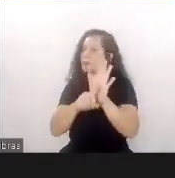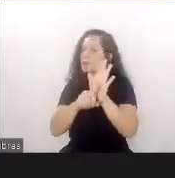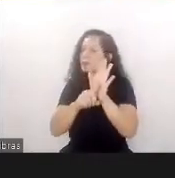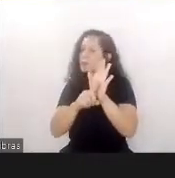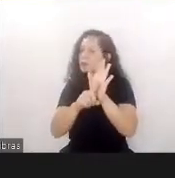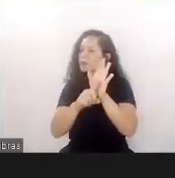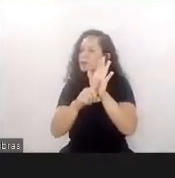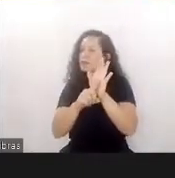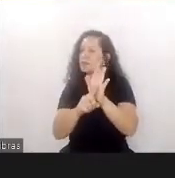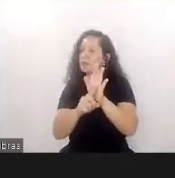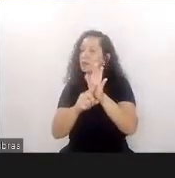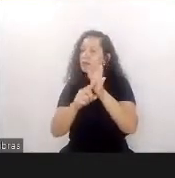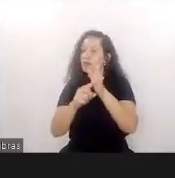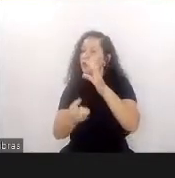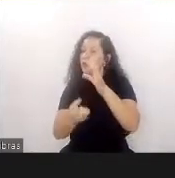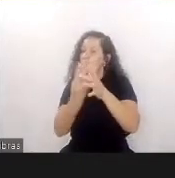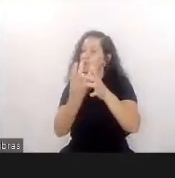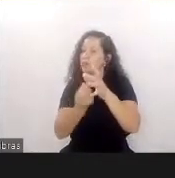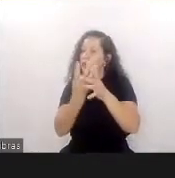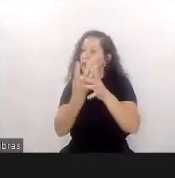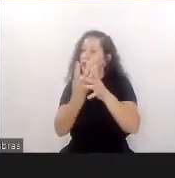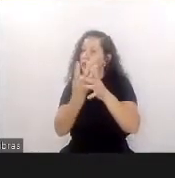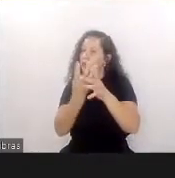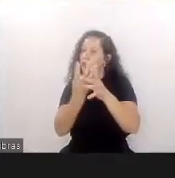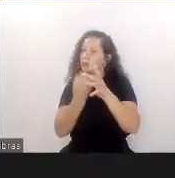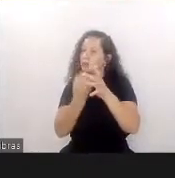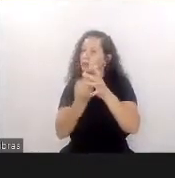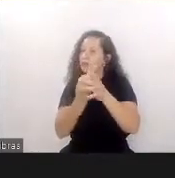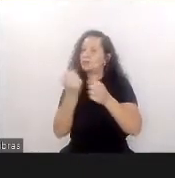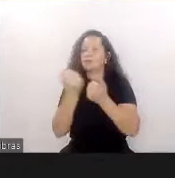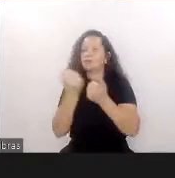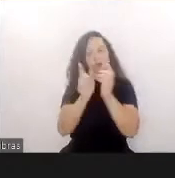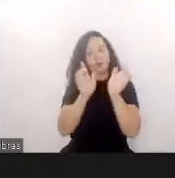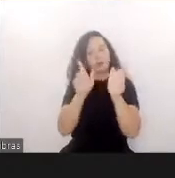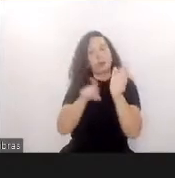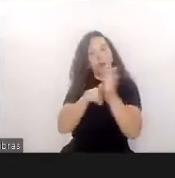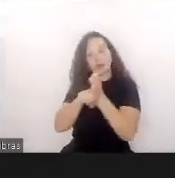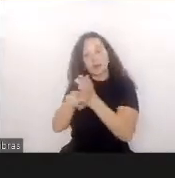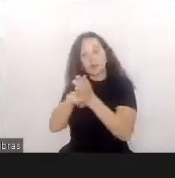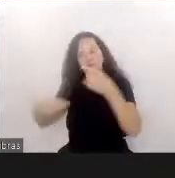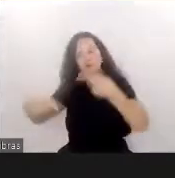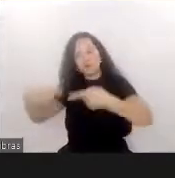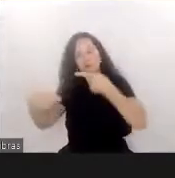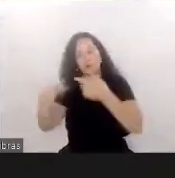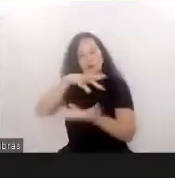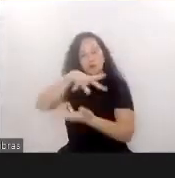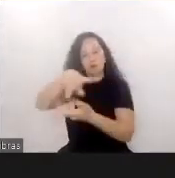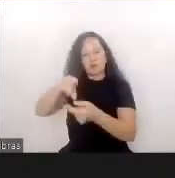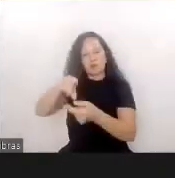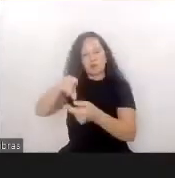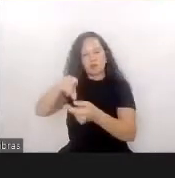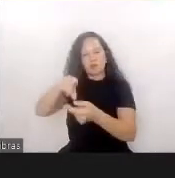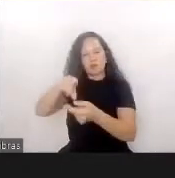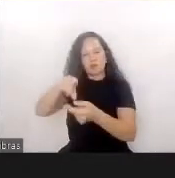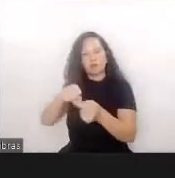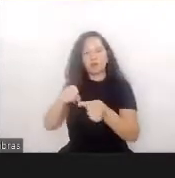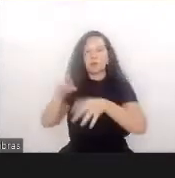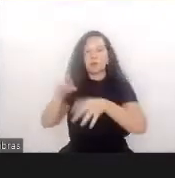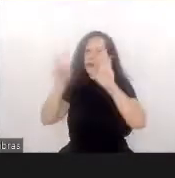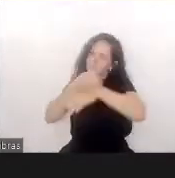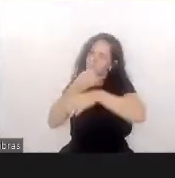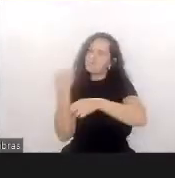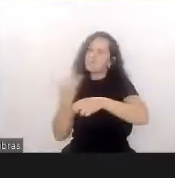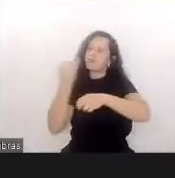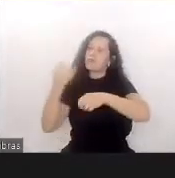está trazendo essa questão da discussão do mundo como um tema pertinente para a arquitetura, assim como, em específico, um olhar